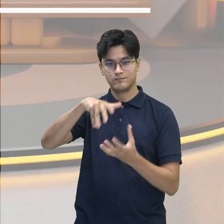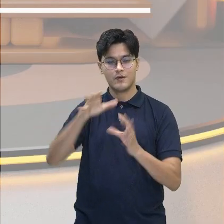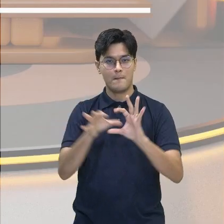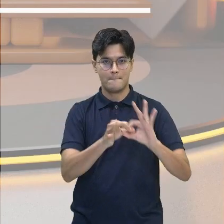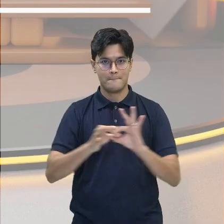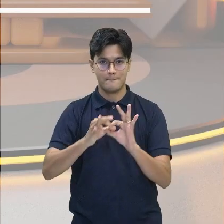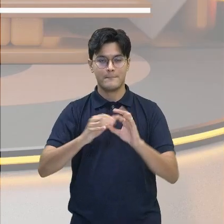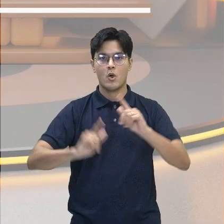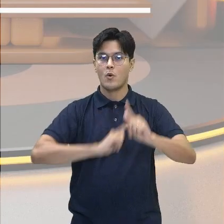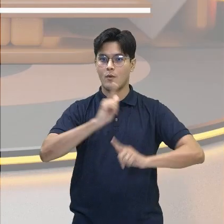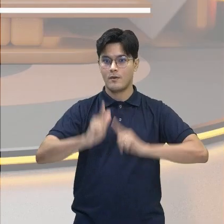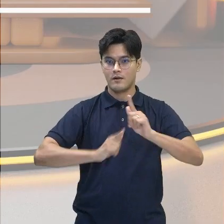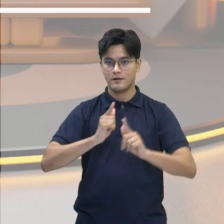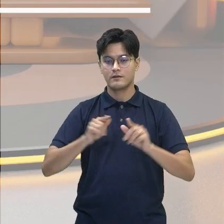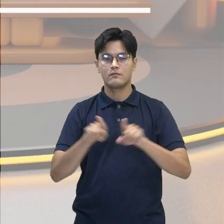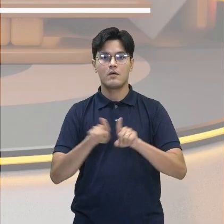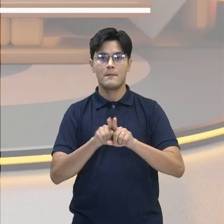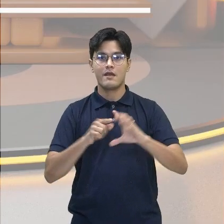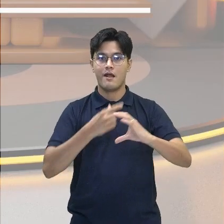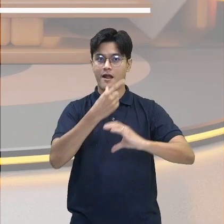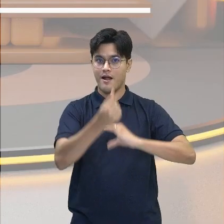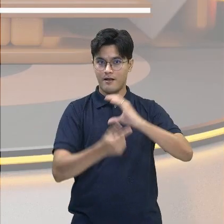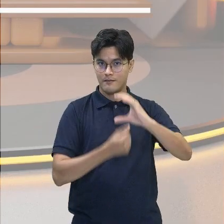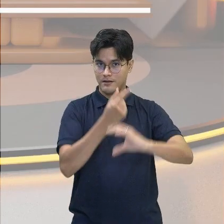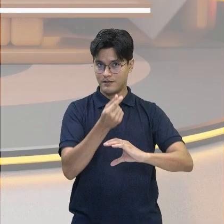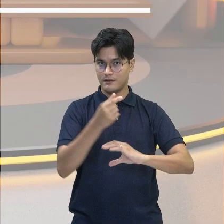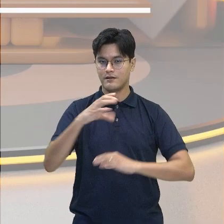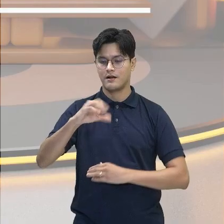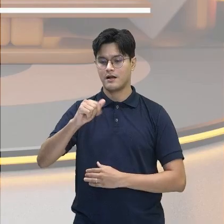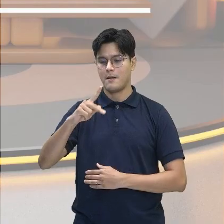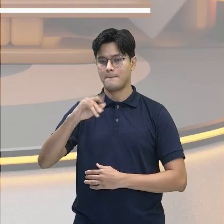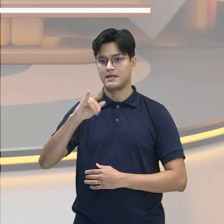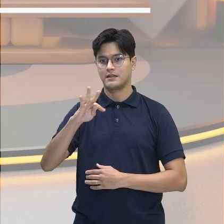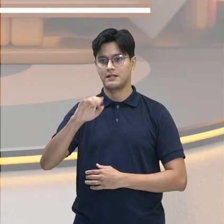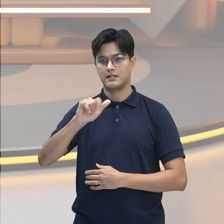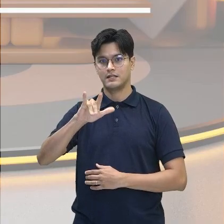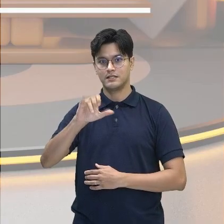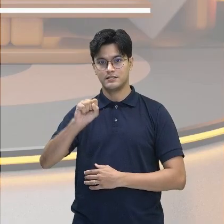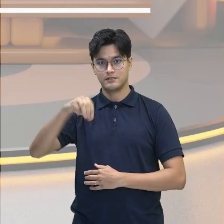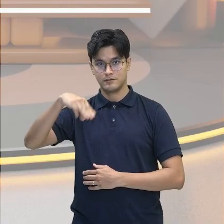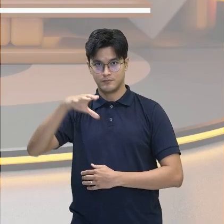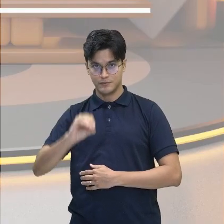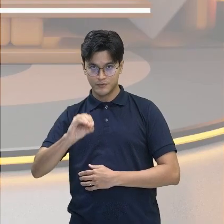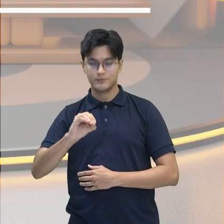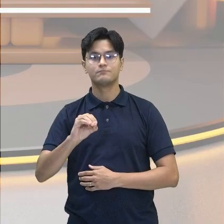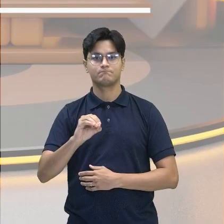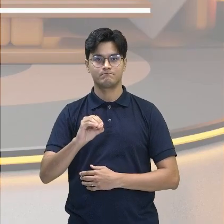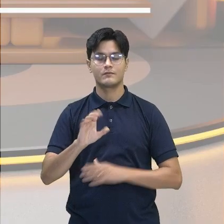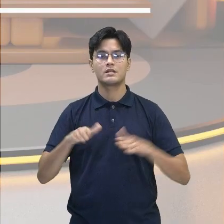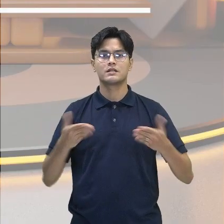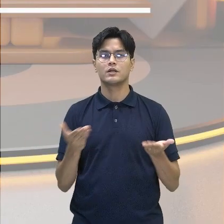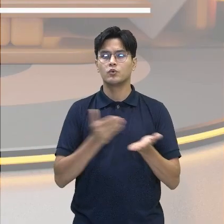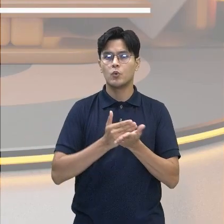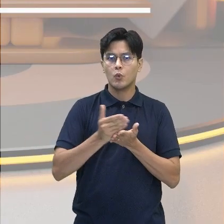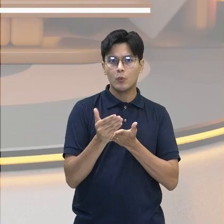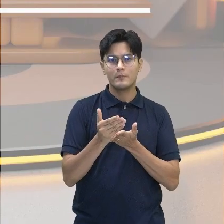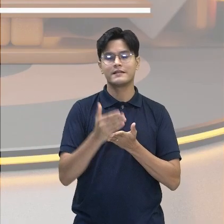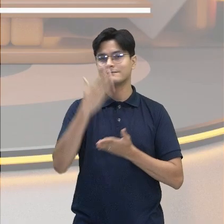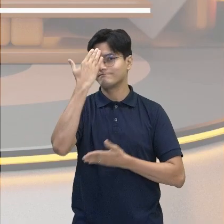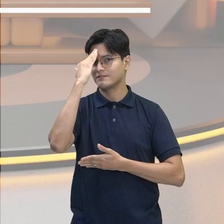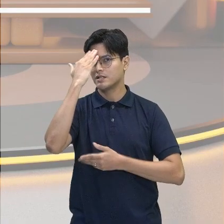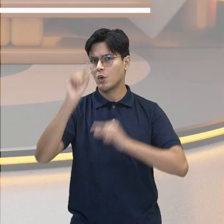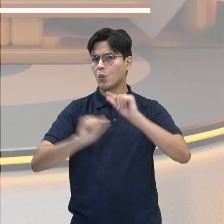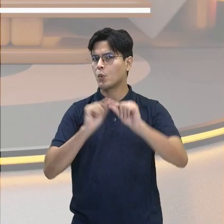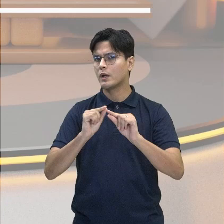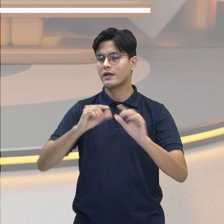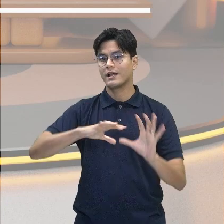do mundo. Então, no decorrer dessa aula, nós vamos buscar compreender ali, em um primeiro momento, o que é globalização, o